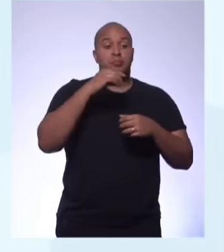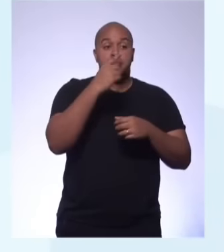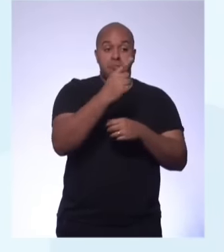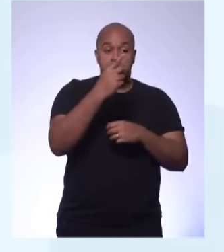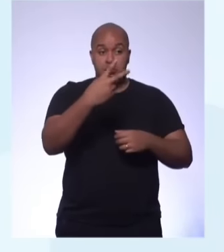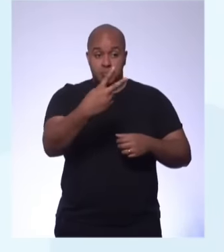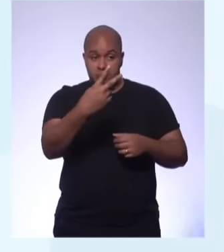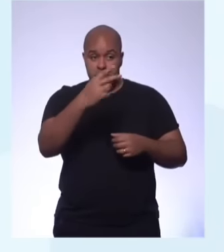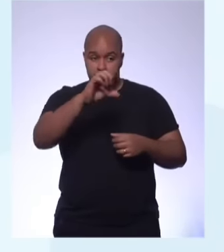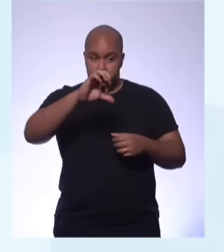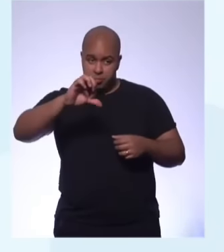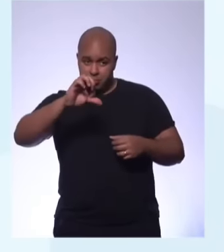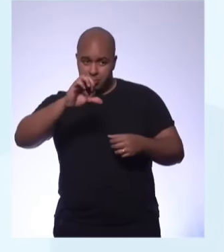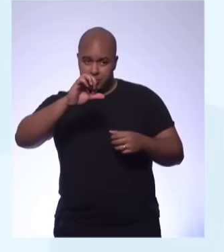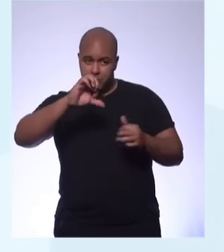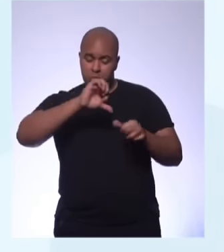pessoal,